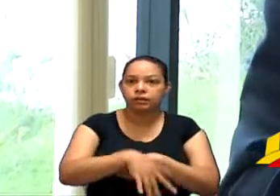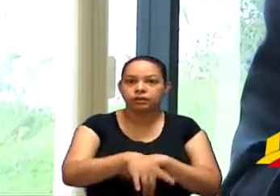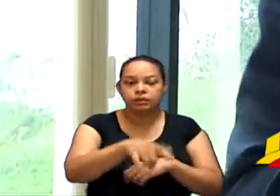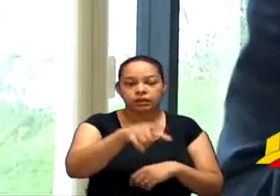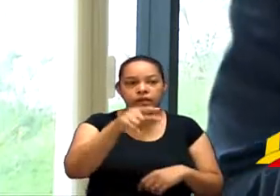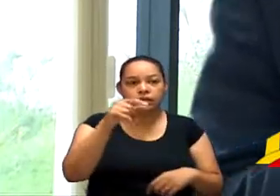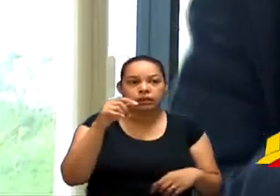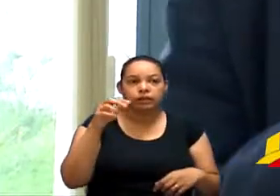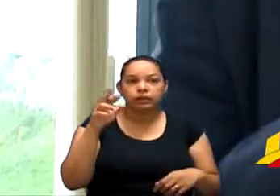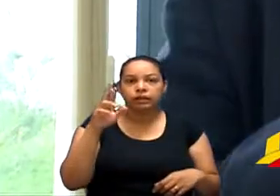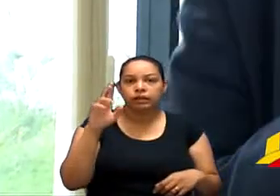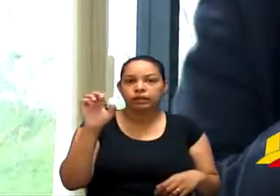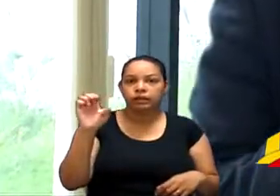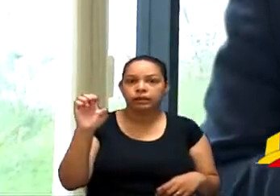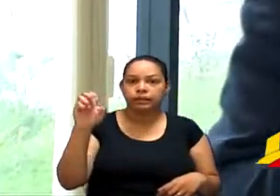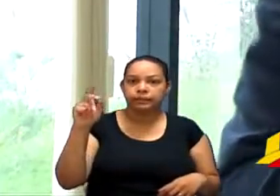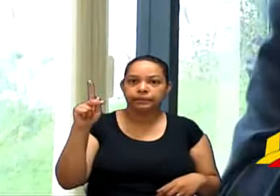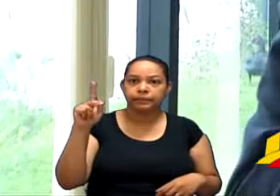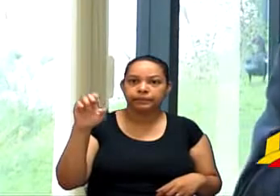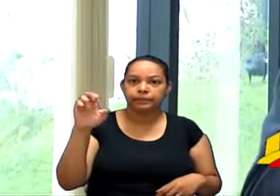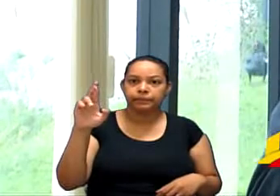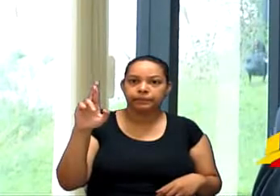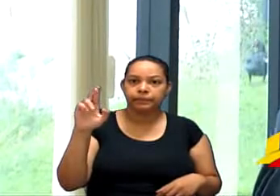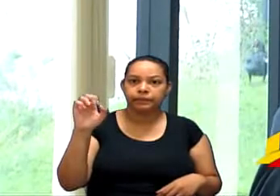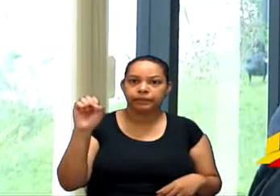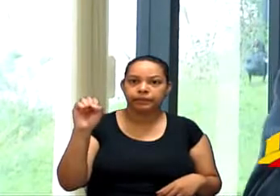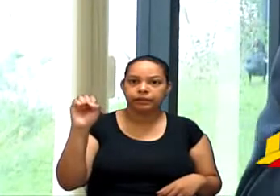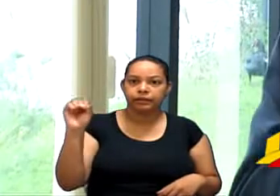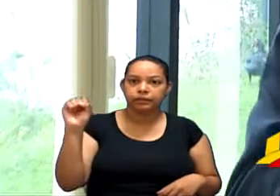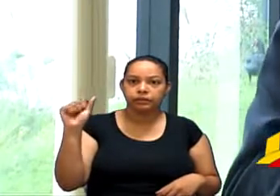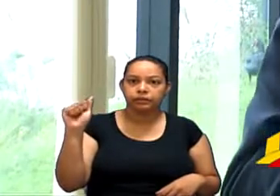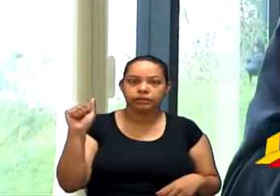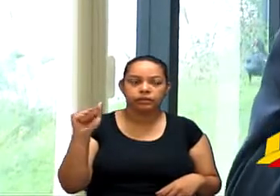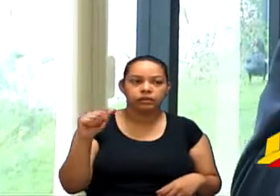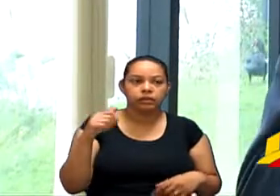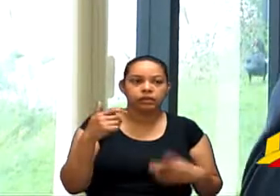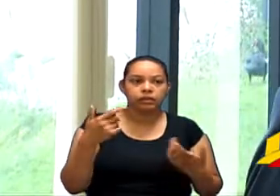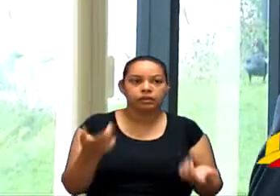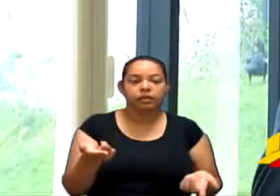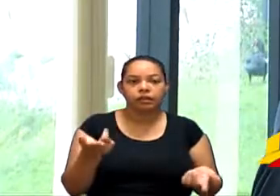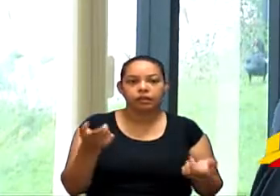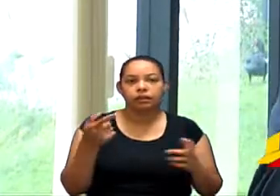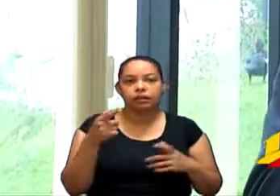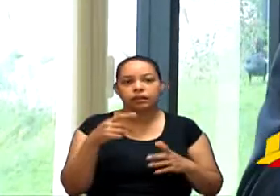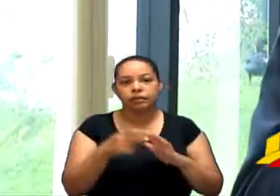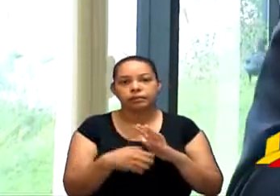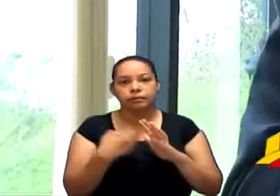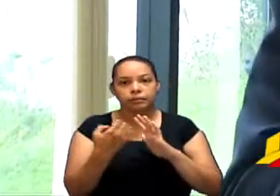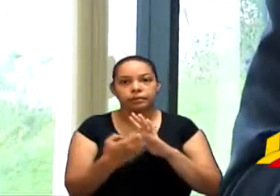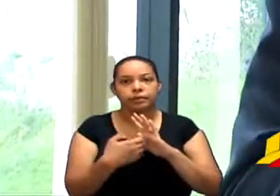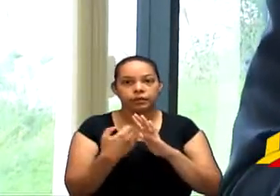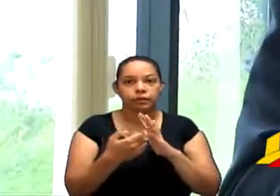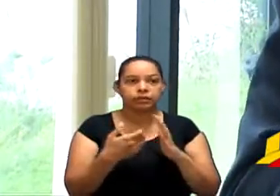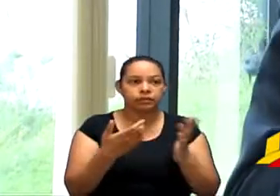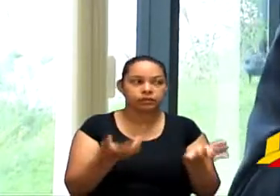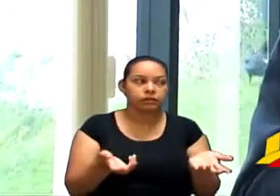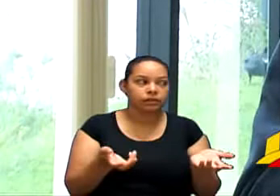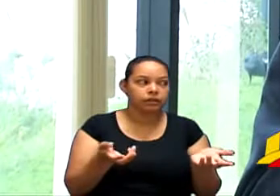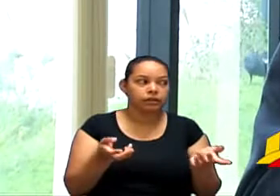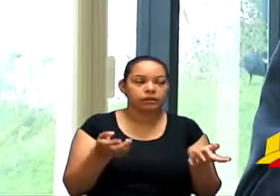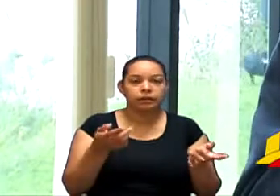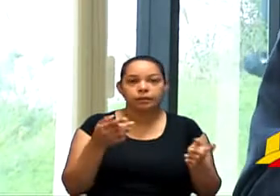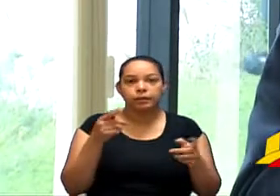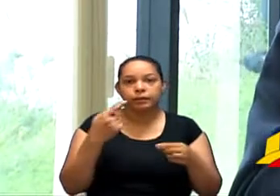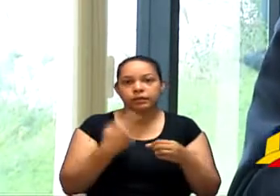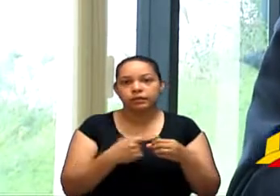isso infelizmente acontece porque por um sistema de tratamento de água o sistema de abastecimento de água potável para uma cidade de